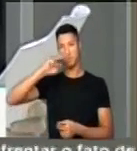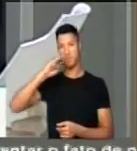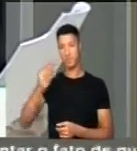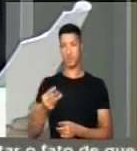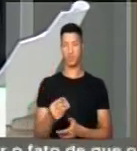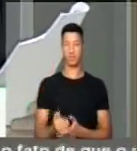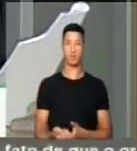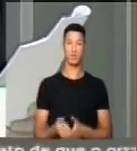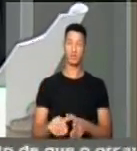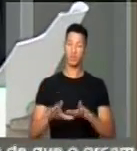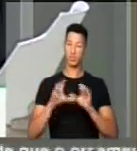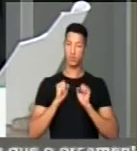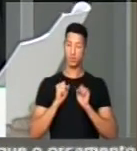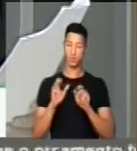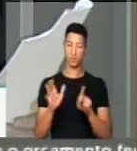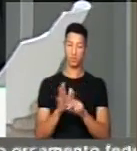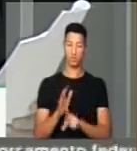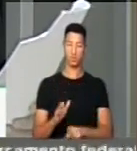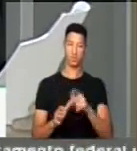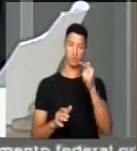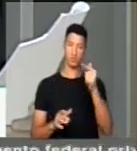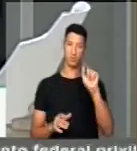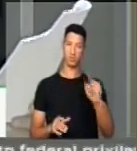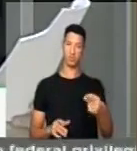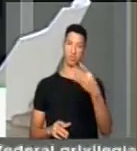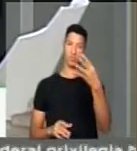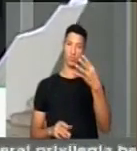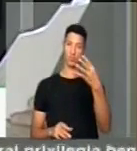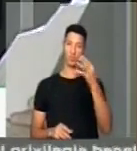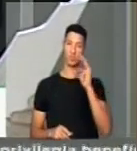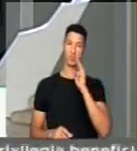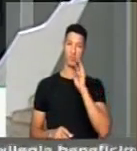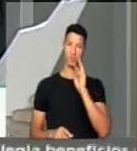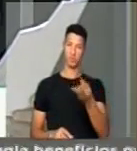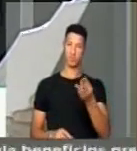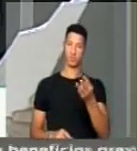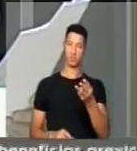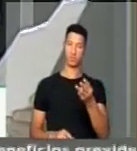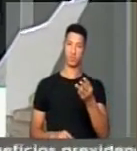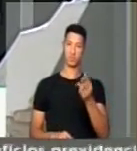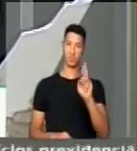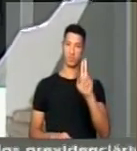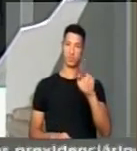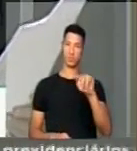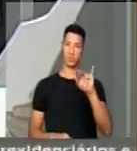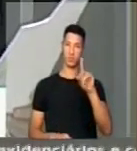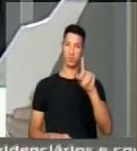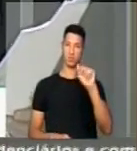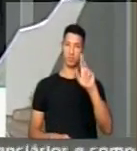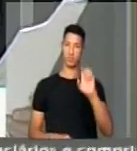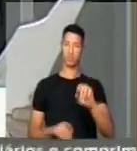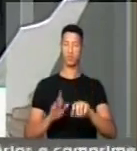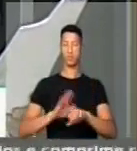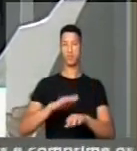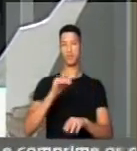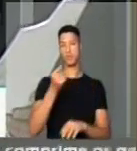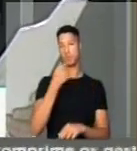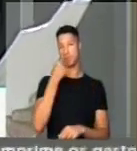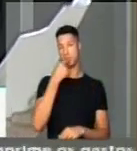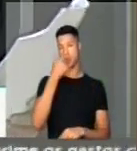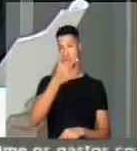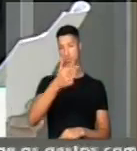milhões. Aquisição de 7,4 milhões de unidade a mais de medicamento no valor